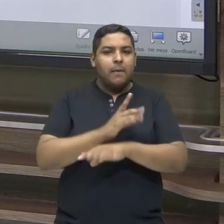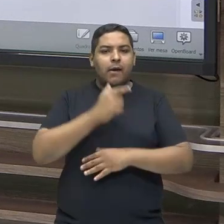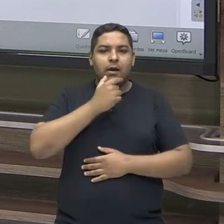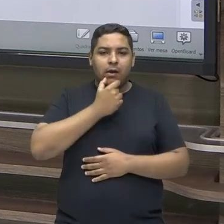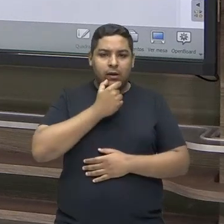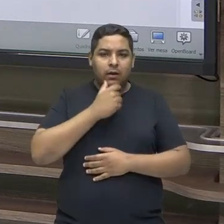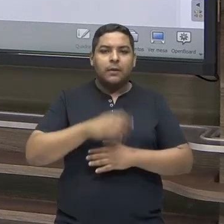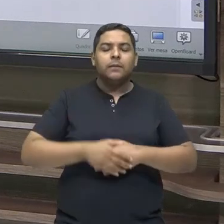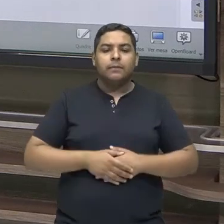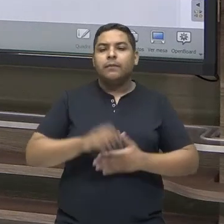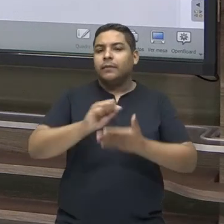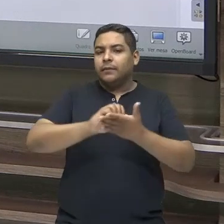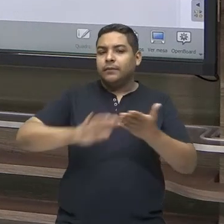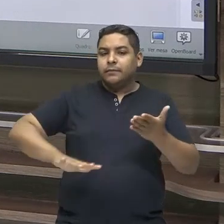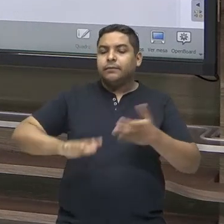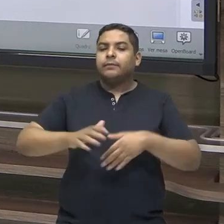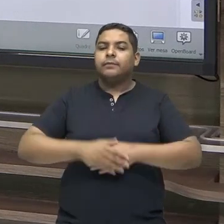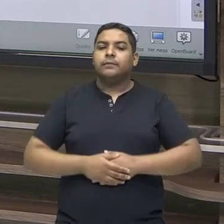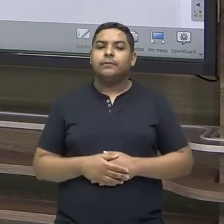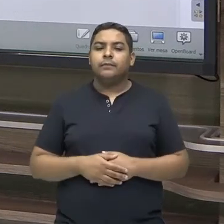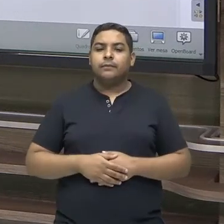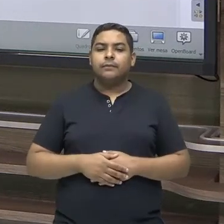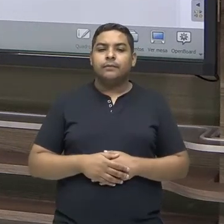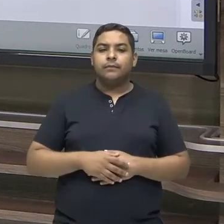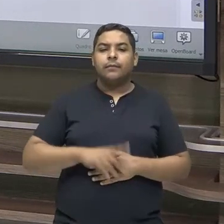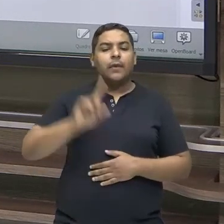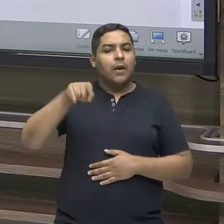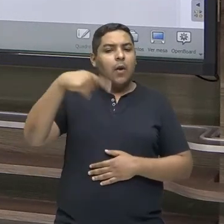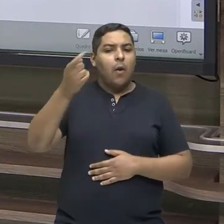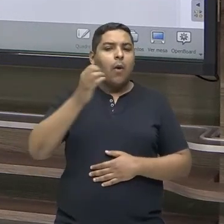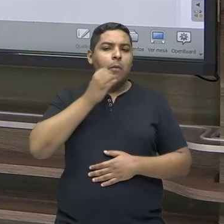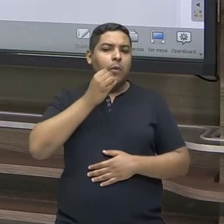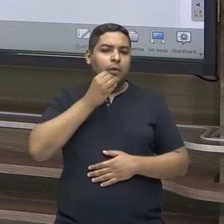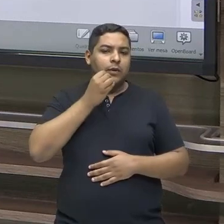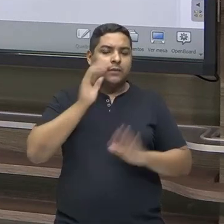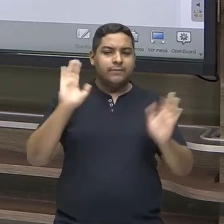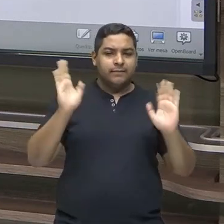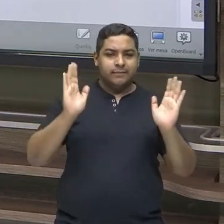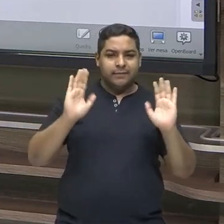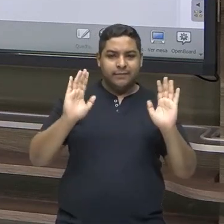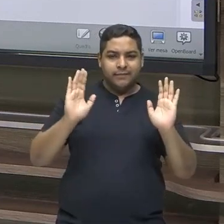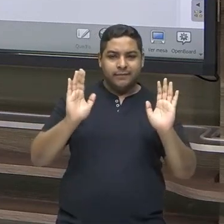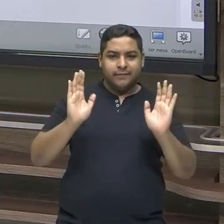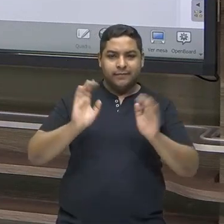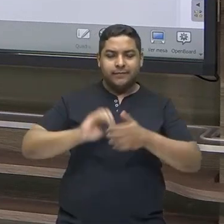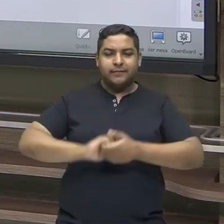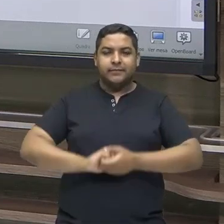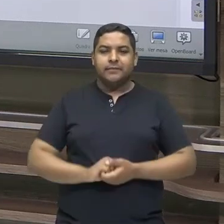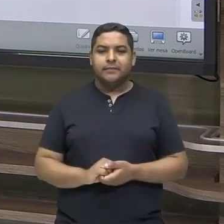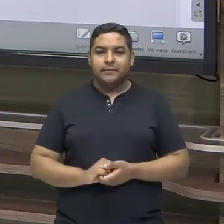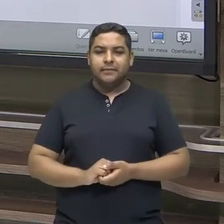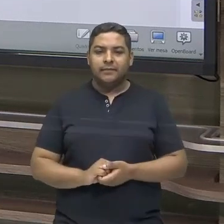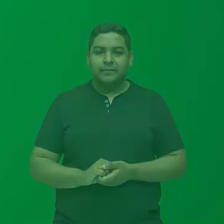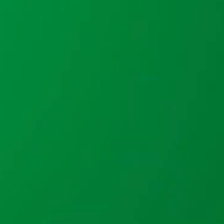né? Essa atividade de língua inglesa. E nós nos vemos aí nas próximas aulas, tá certo, gente? Bye, bye!